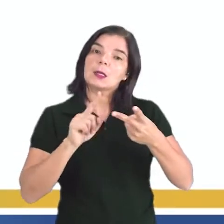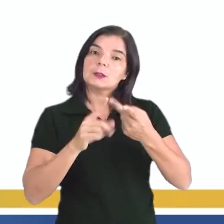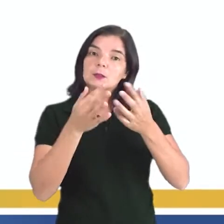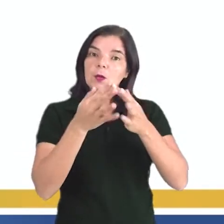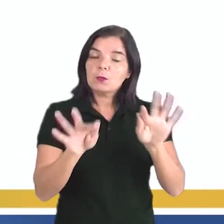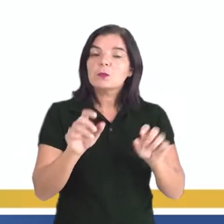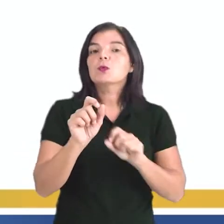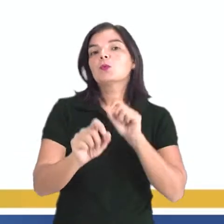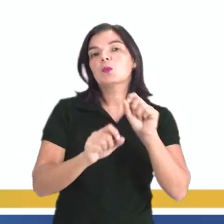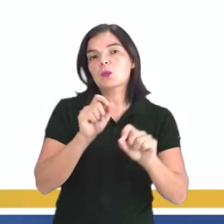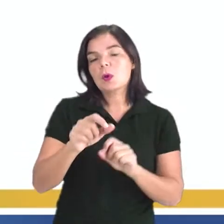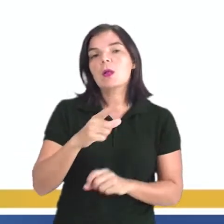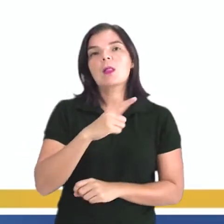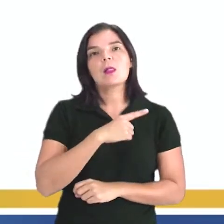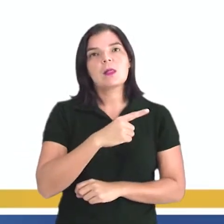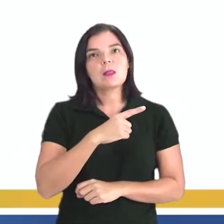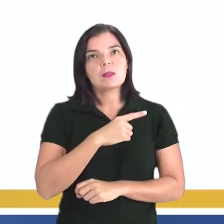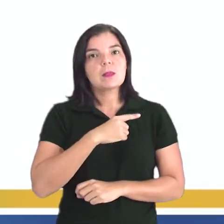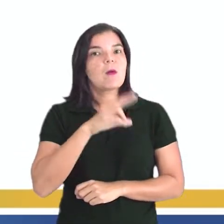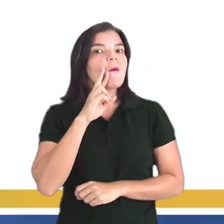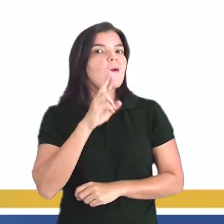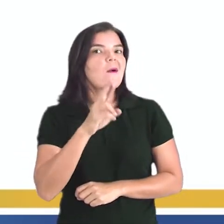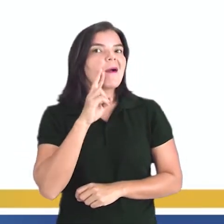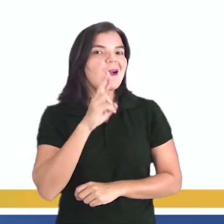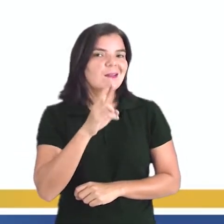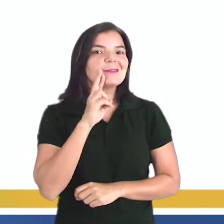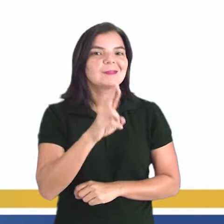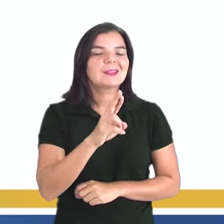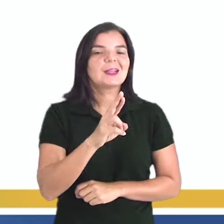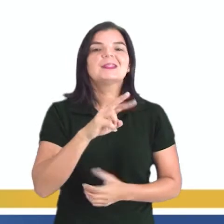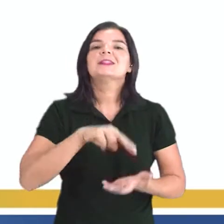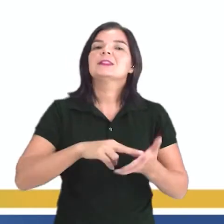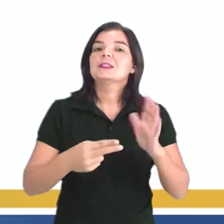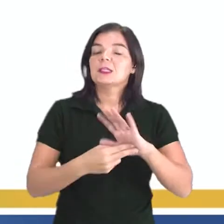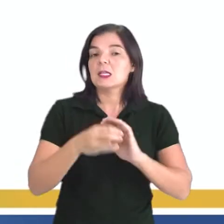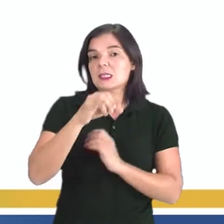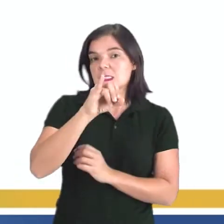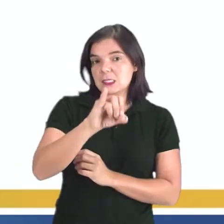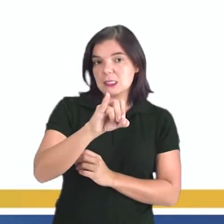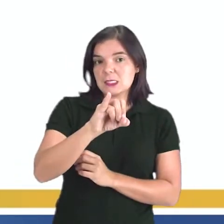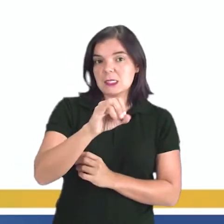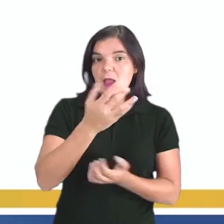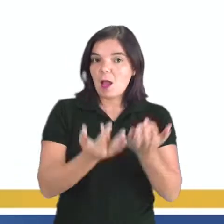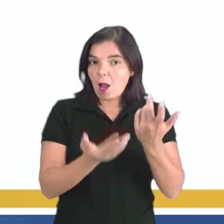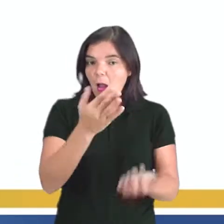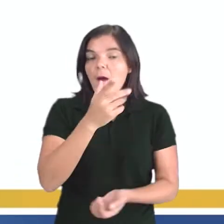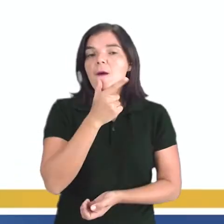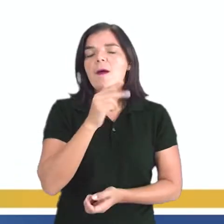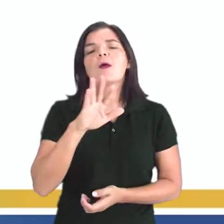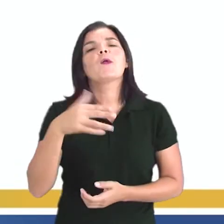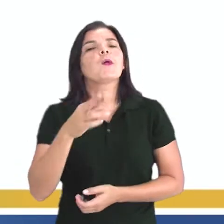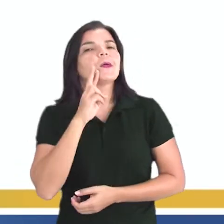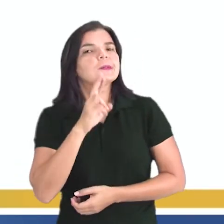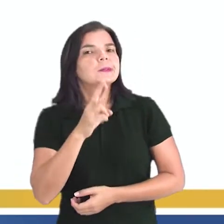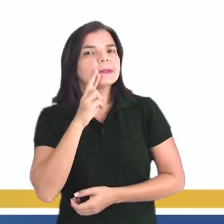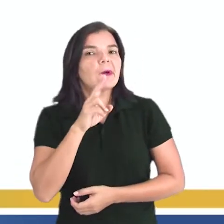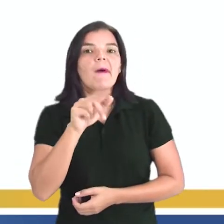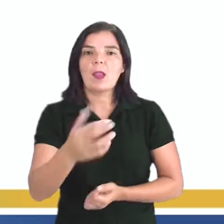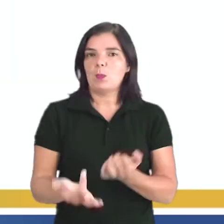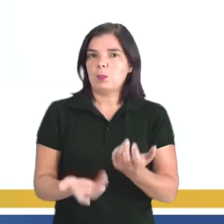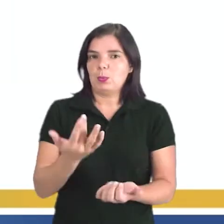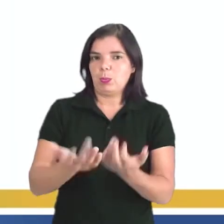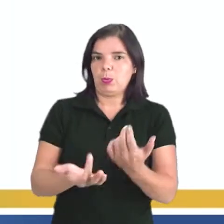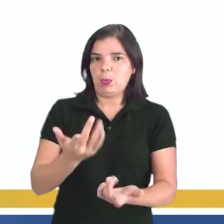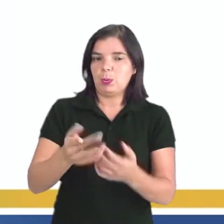segunda frase, nós temos o resultado dessa condição. Se você aquecer a água, qual é o resultado? Ela